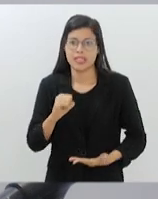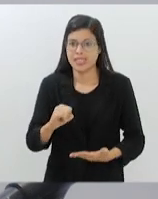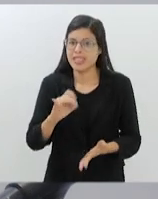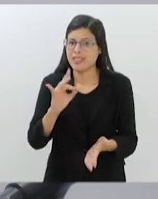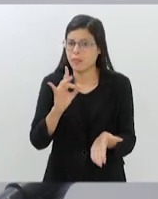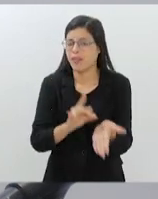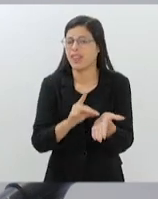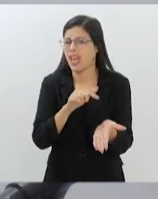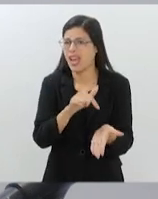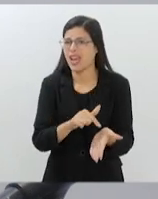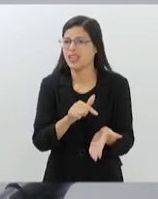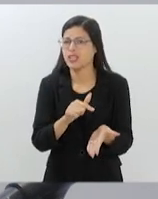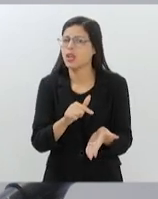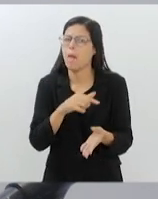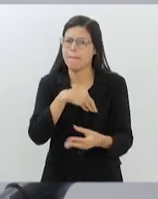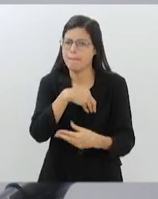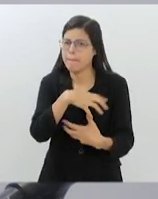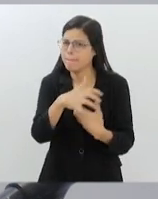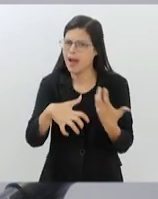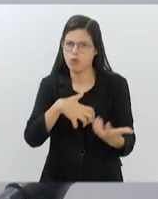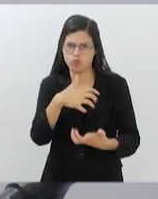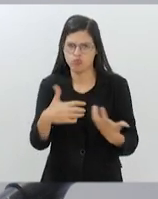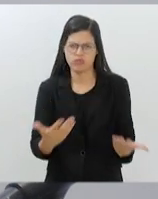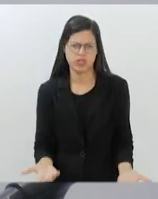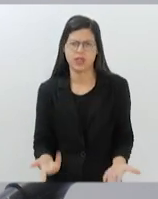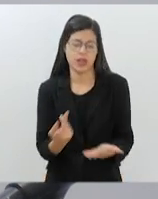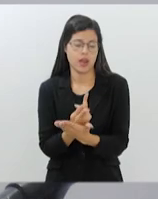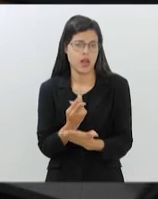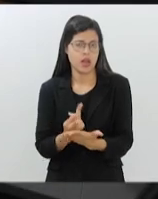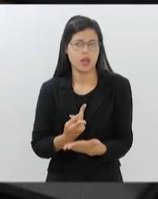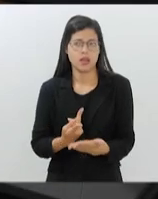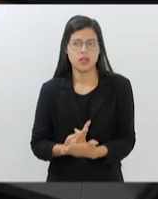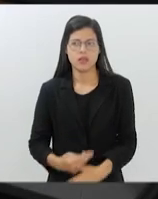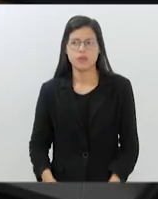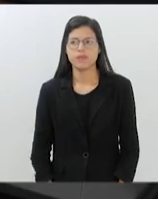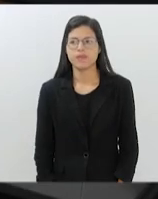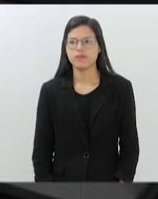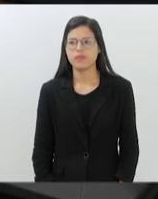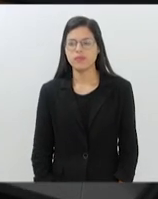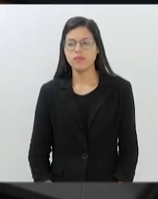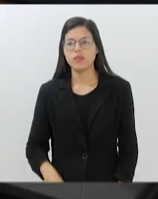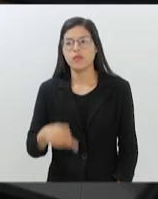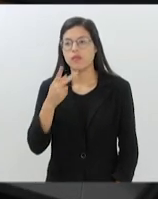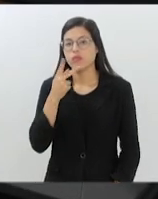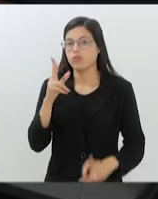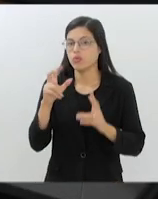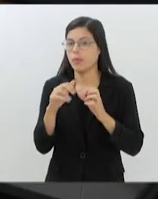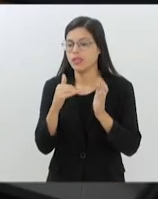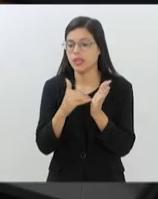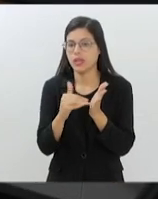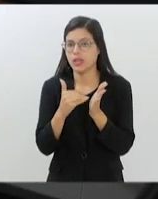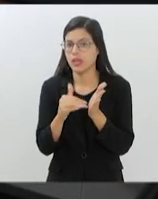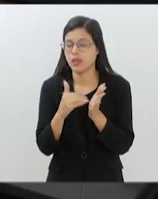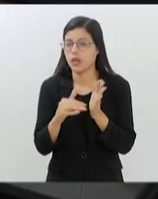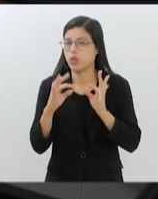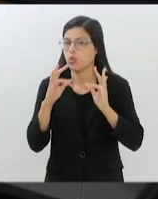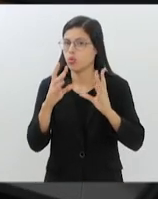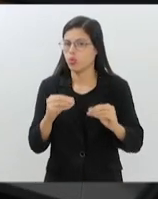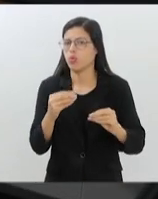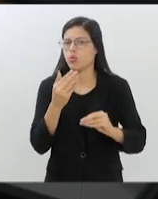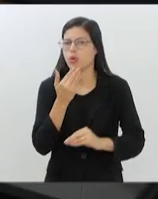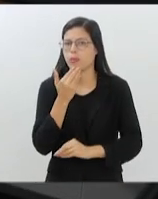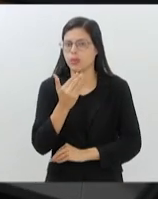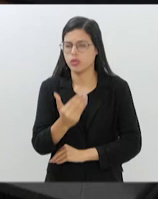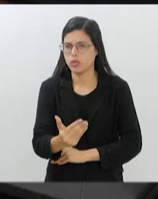isso é uma zona não Deputado especificamente Quando o senhor menciona a relação da secretaria toda a solicitação de